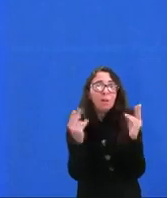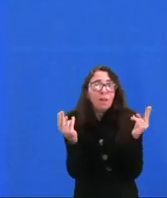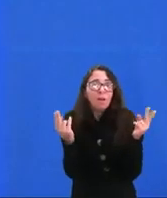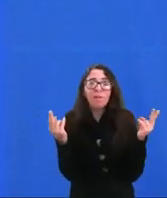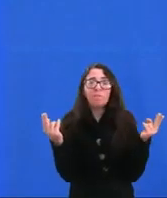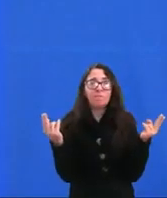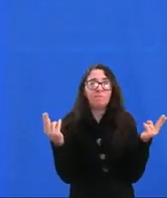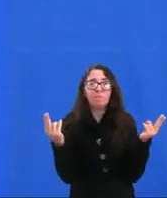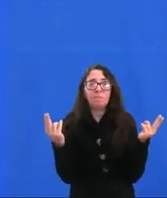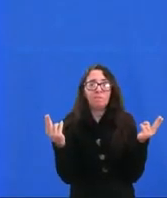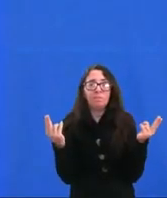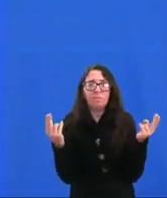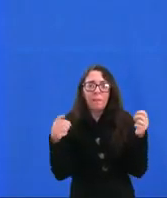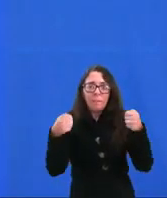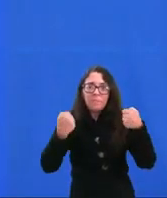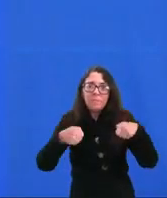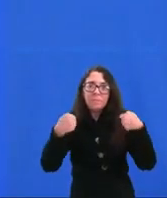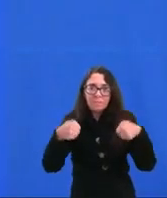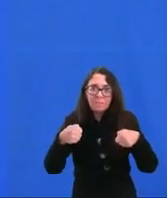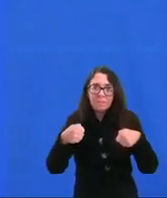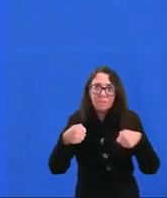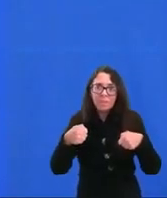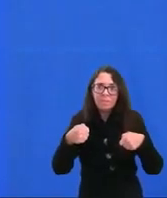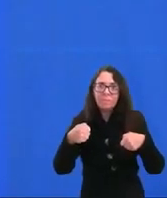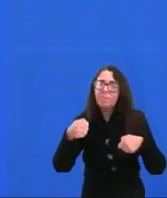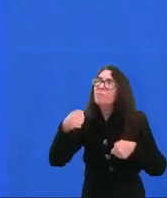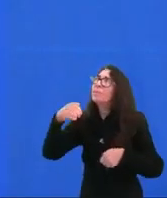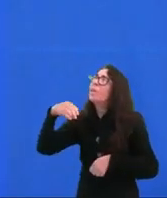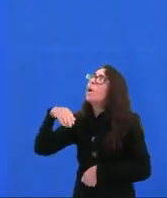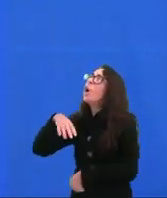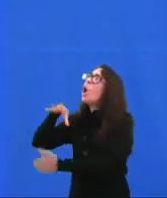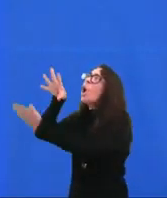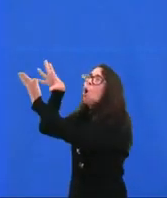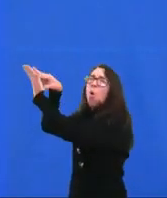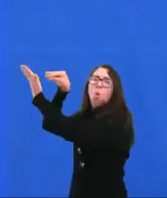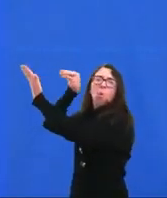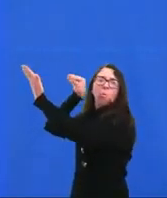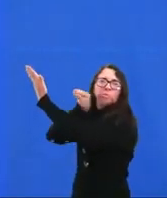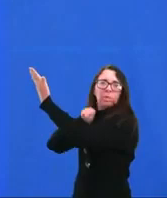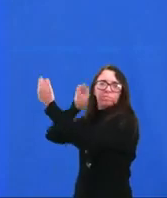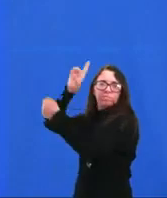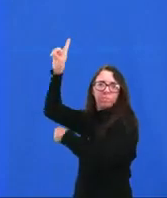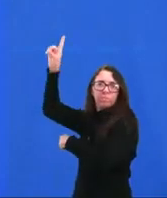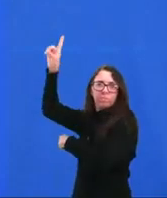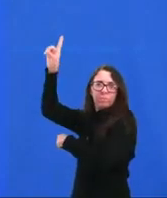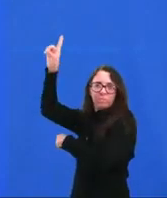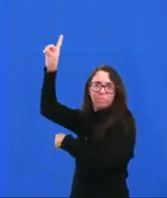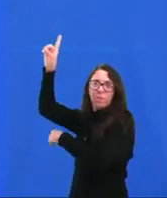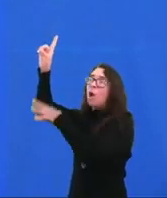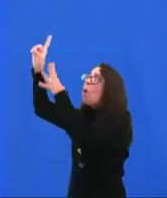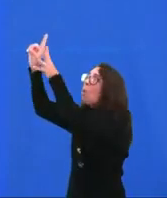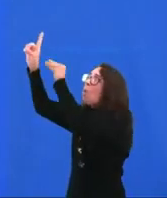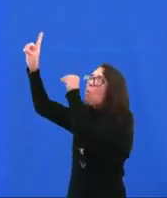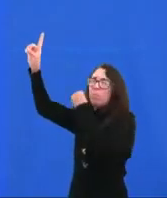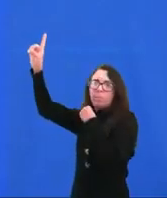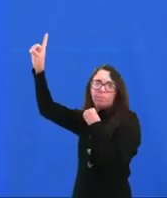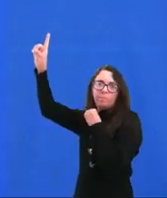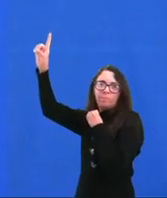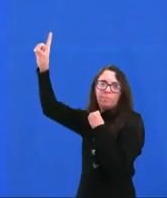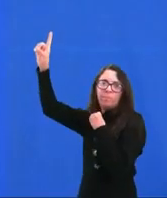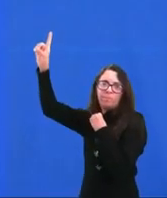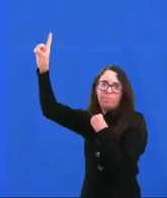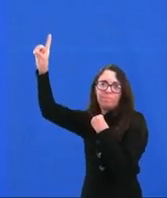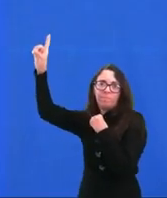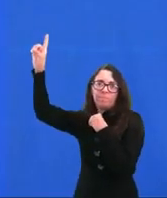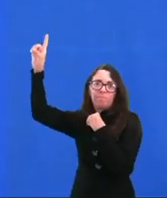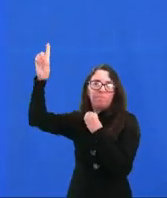que nós vamos falhar nisso. Estamos falhando e sempre vamos falhar. Mas